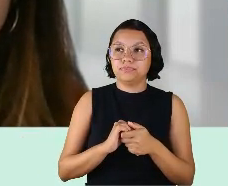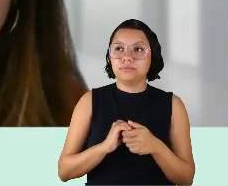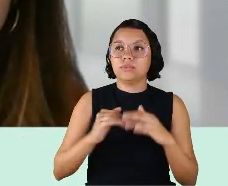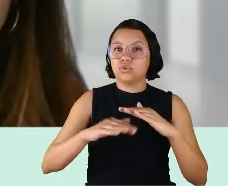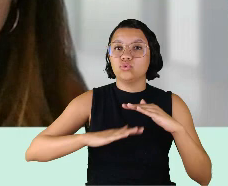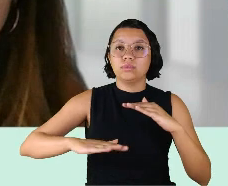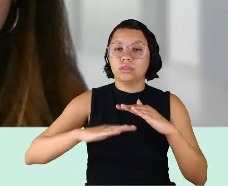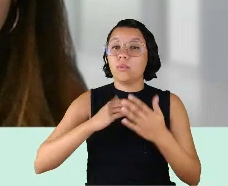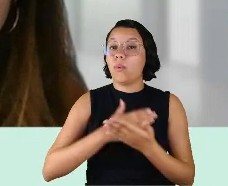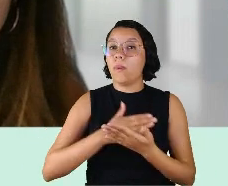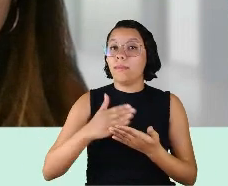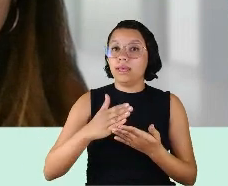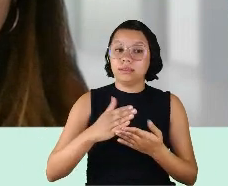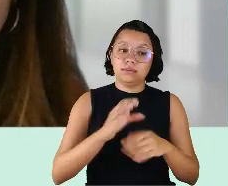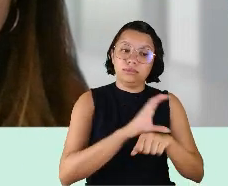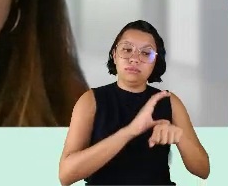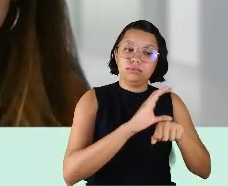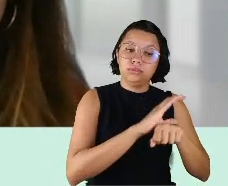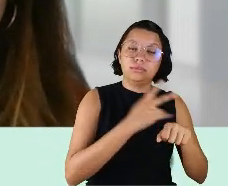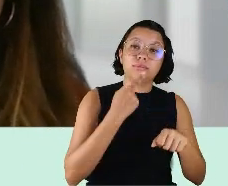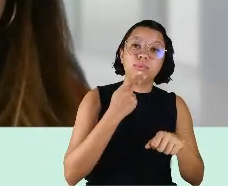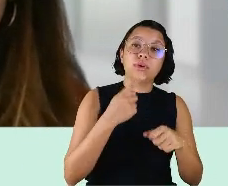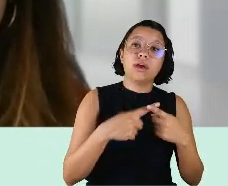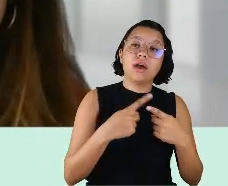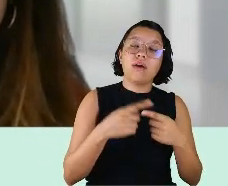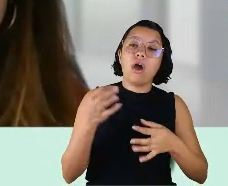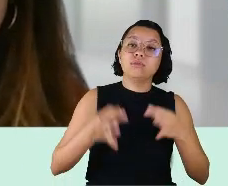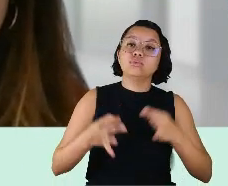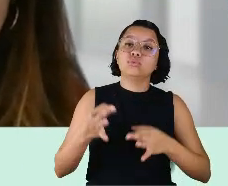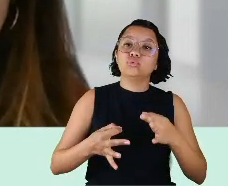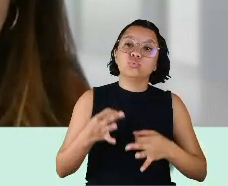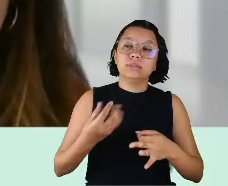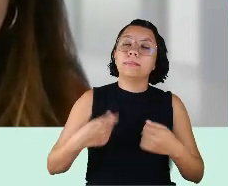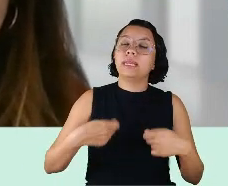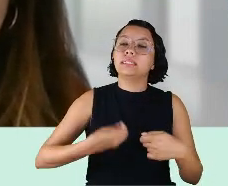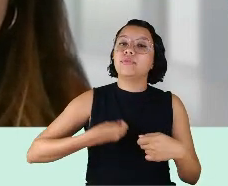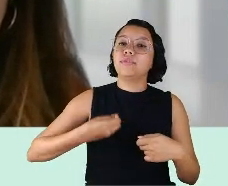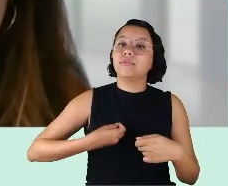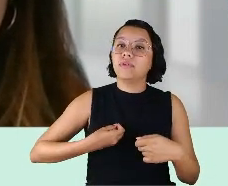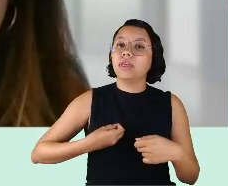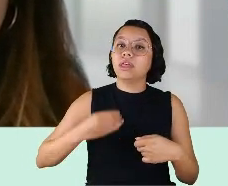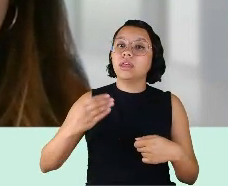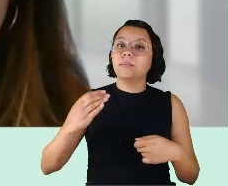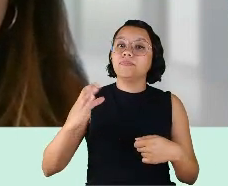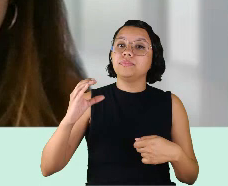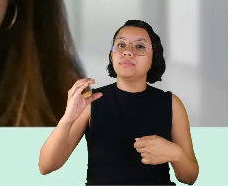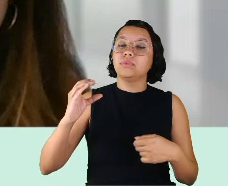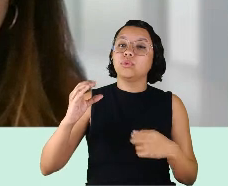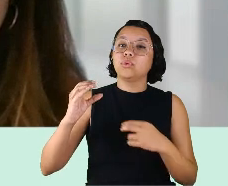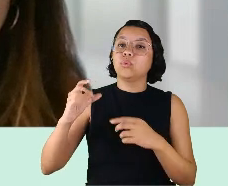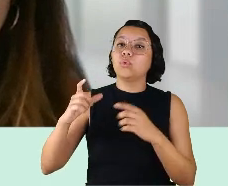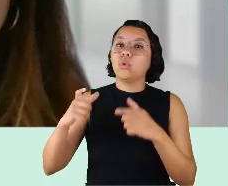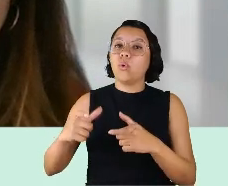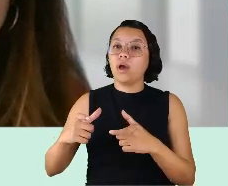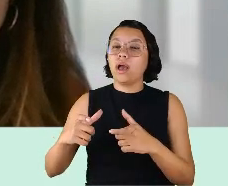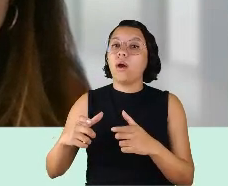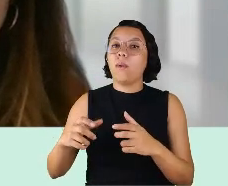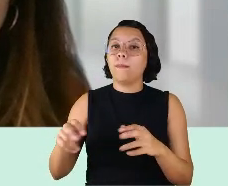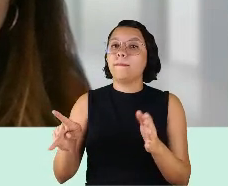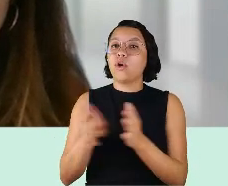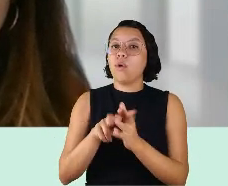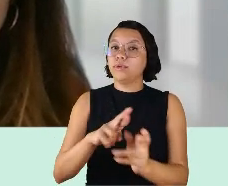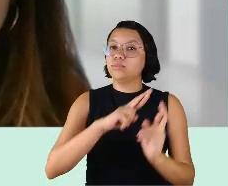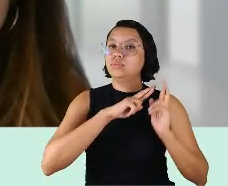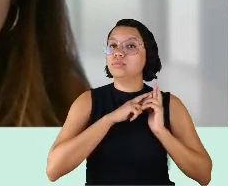começa na Constituição, que diz que o juiz deverá residir na comarca onde ele... Fala em comarca, né, porque a gente não era